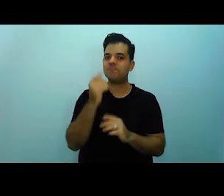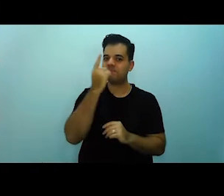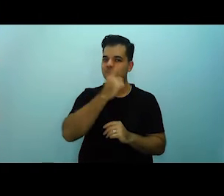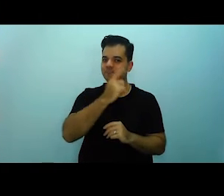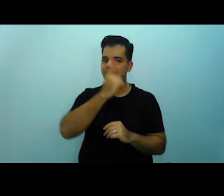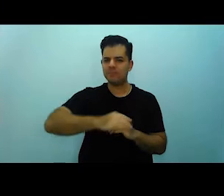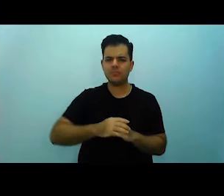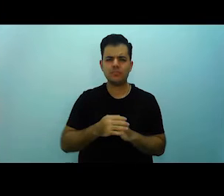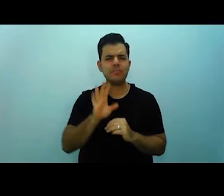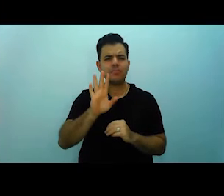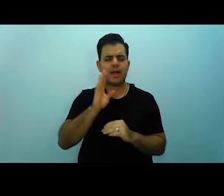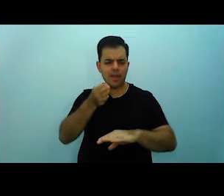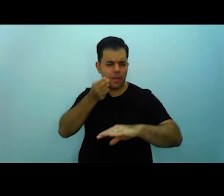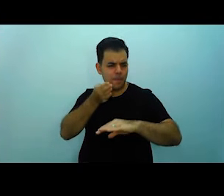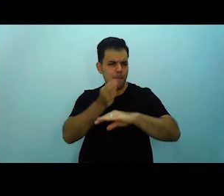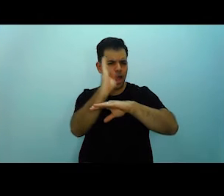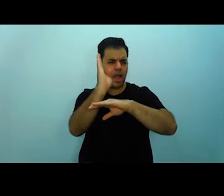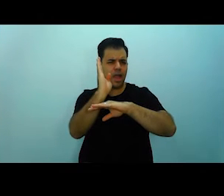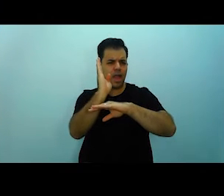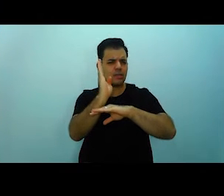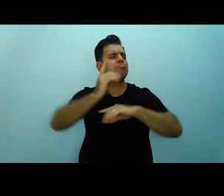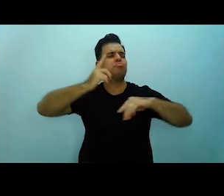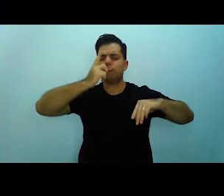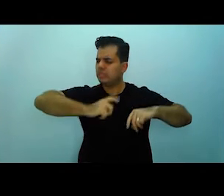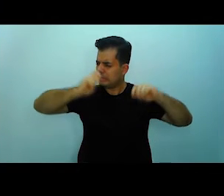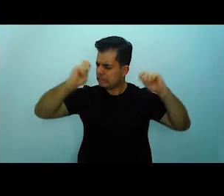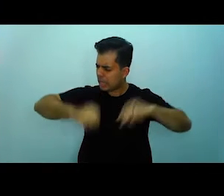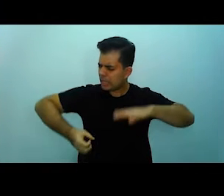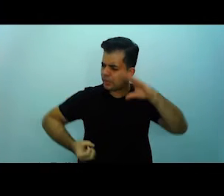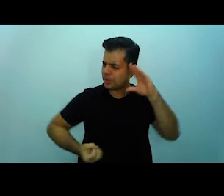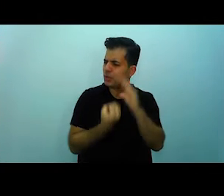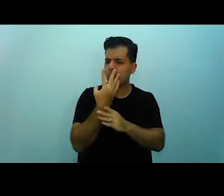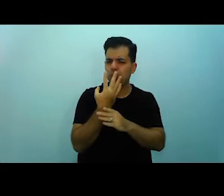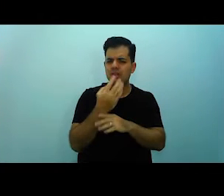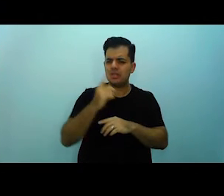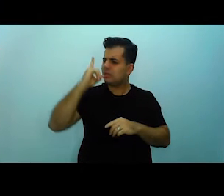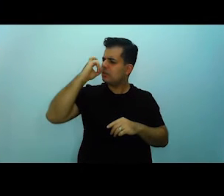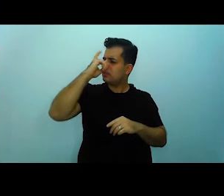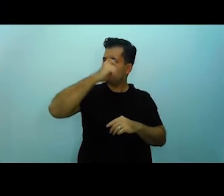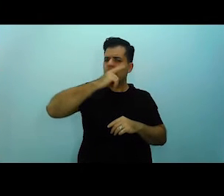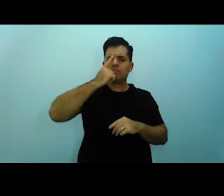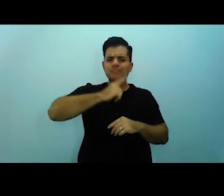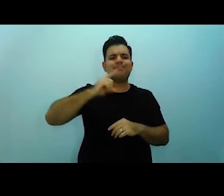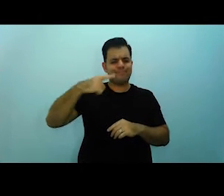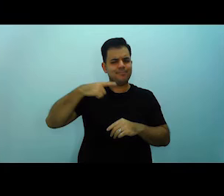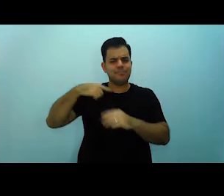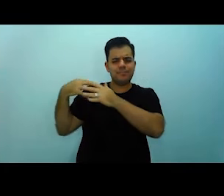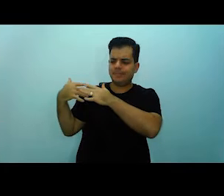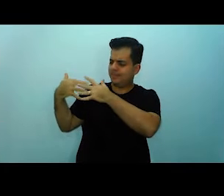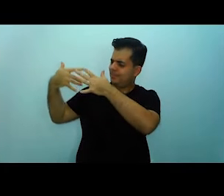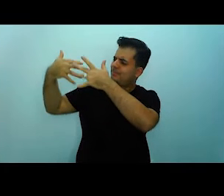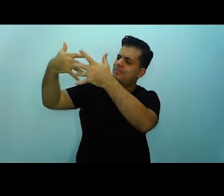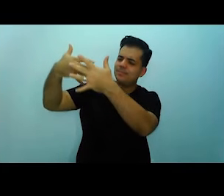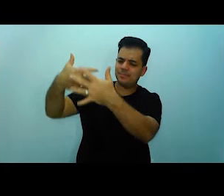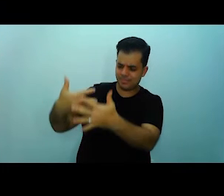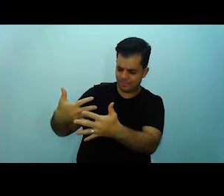Bom, mas até chegar o momento da gente validar a solução que a gente criou, dado esse desafio, tem toda uma trajetória aí que precisa